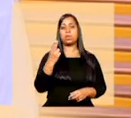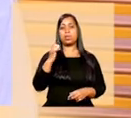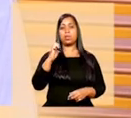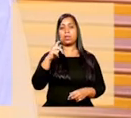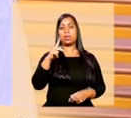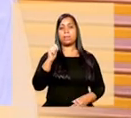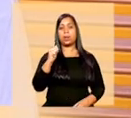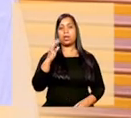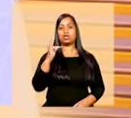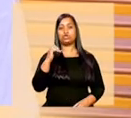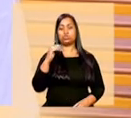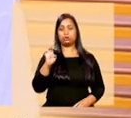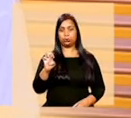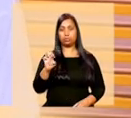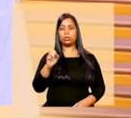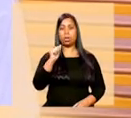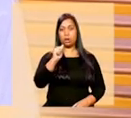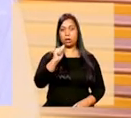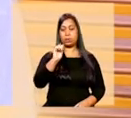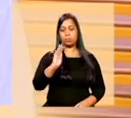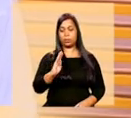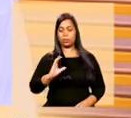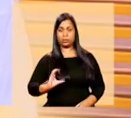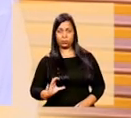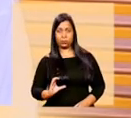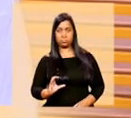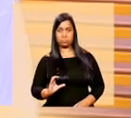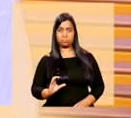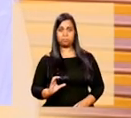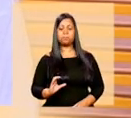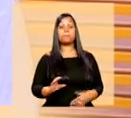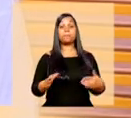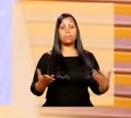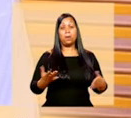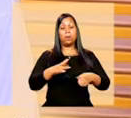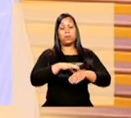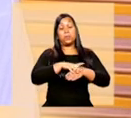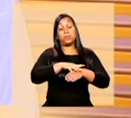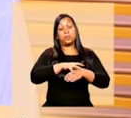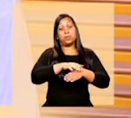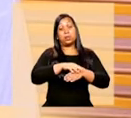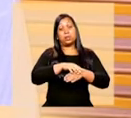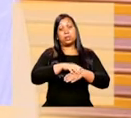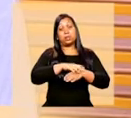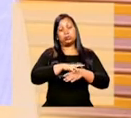hepatite C. Ou seja, A, B e C. Então, eu fiquei doente